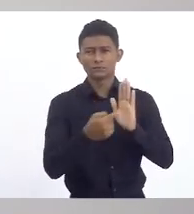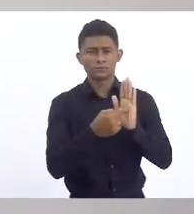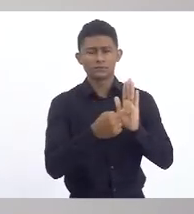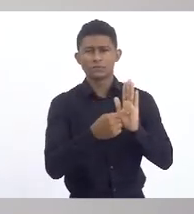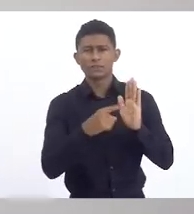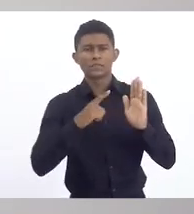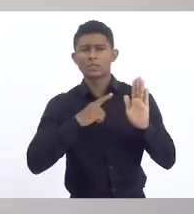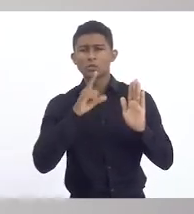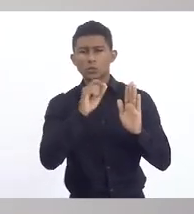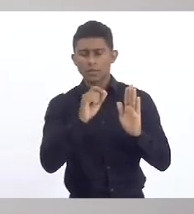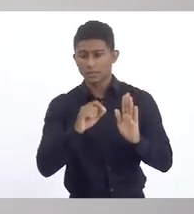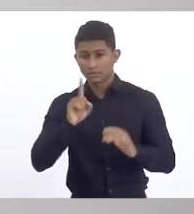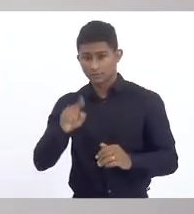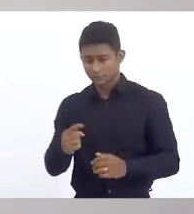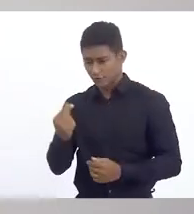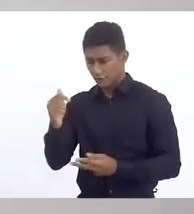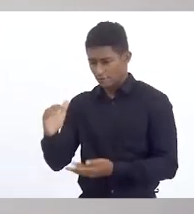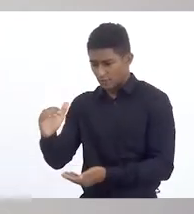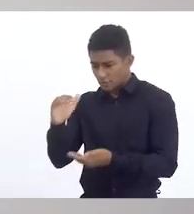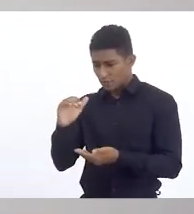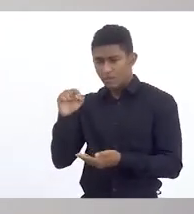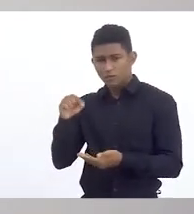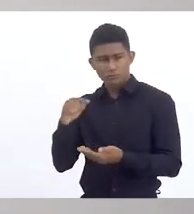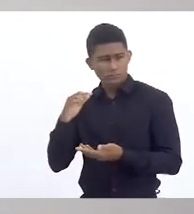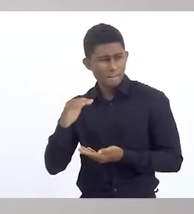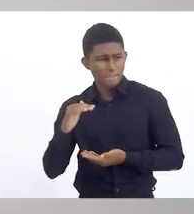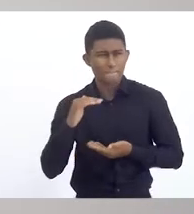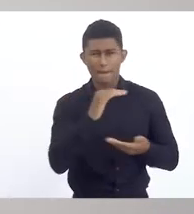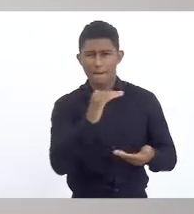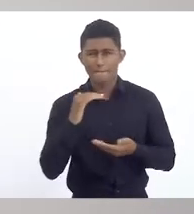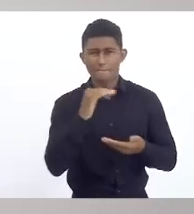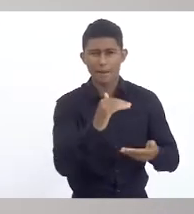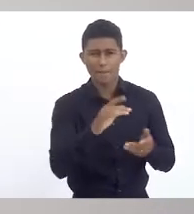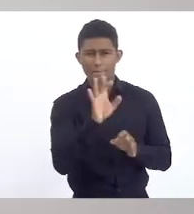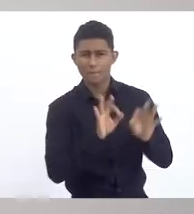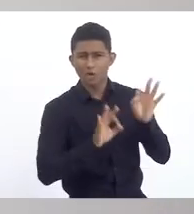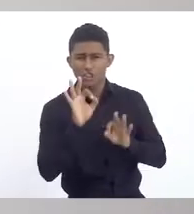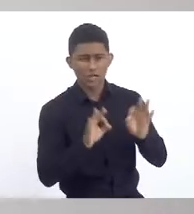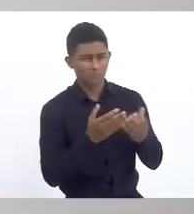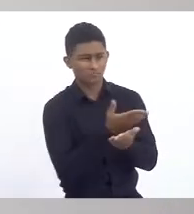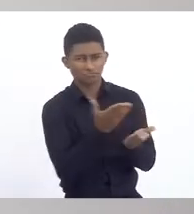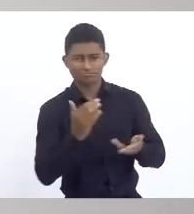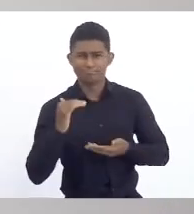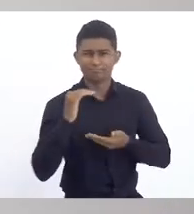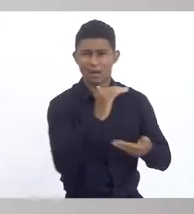por meio de investimentos que promovam inovação em projetos, e aí destacam as áreas, né?